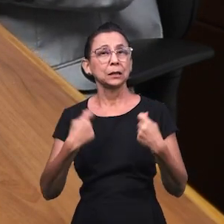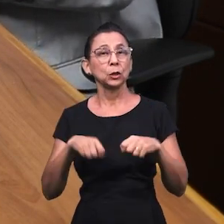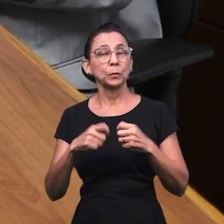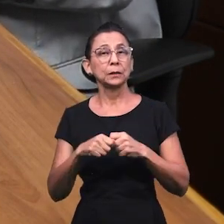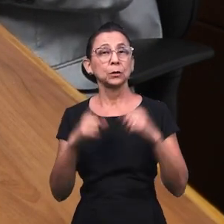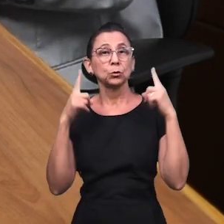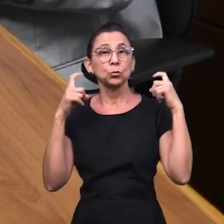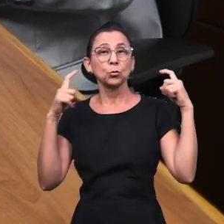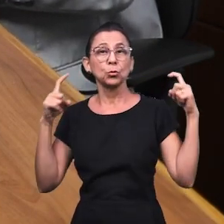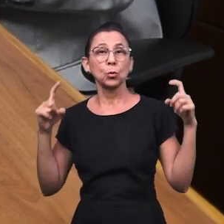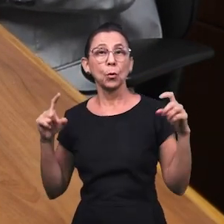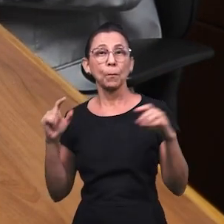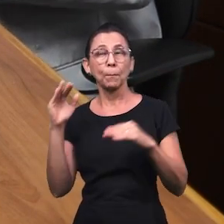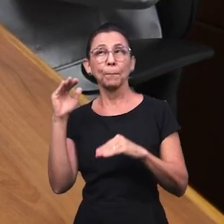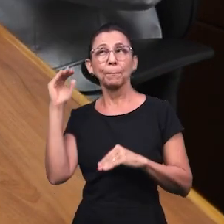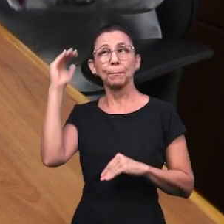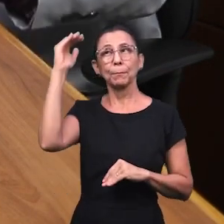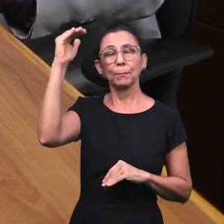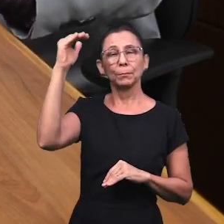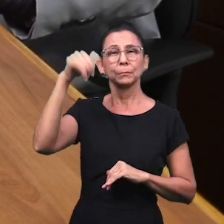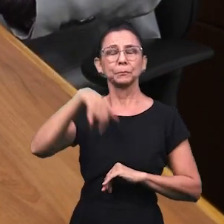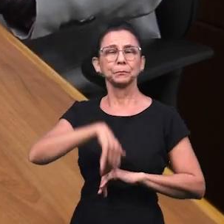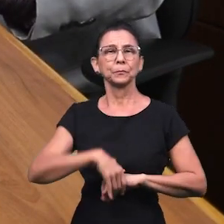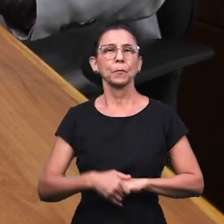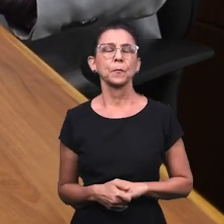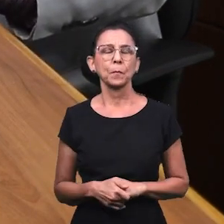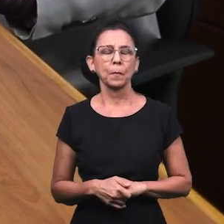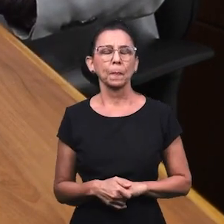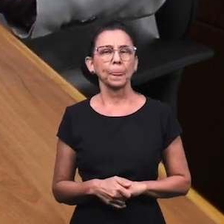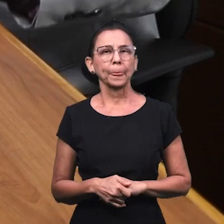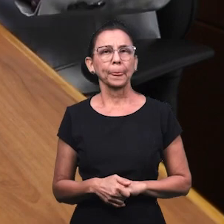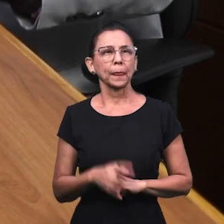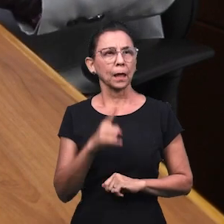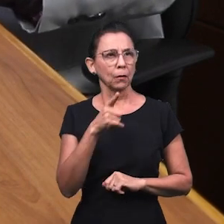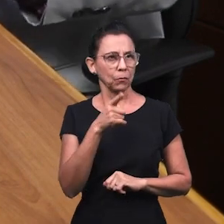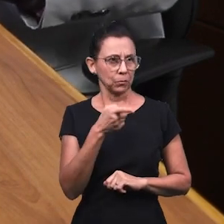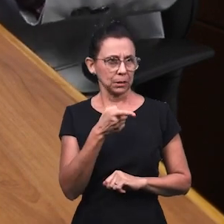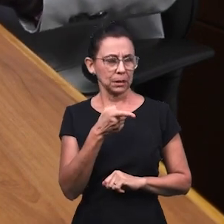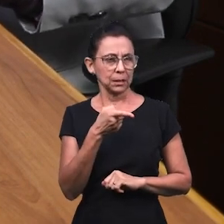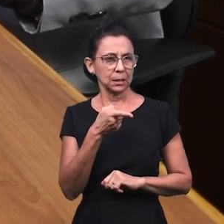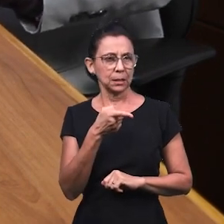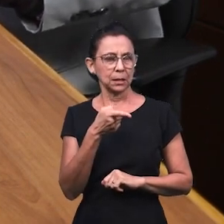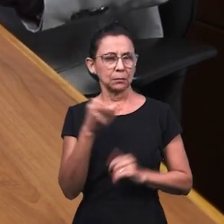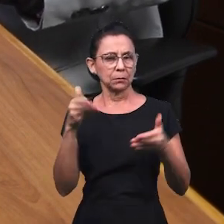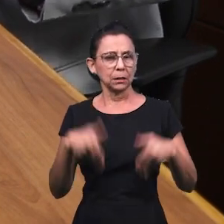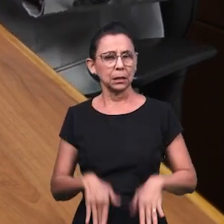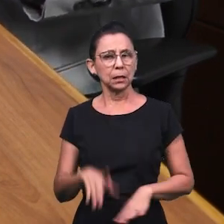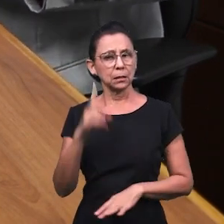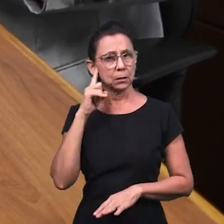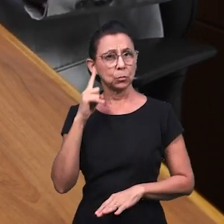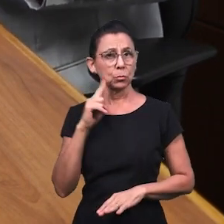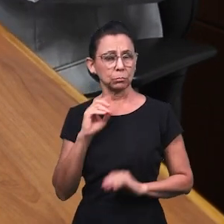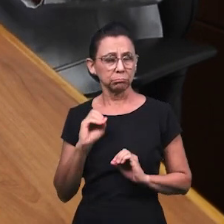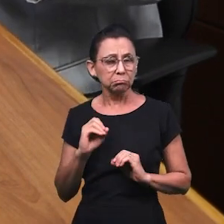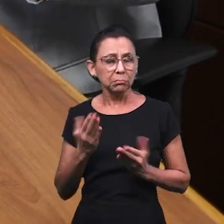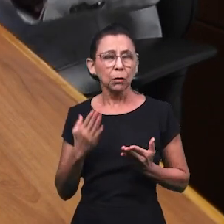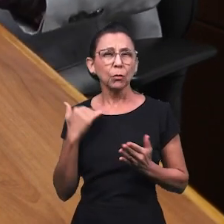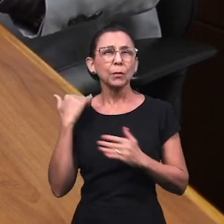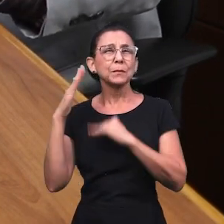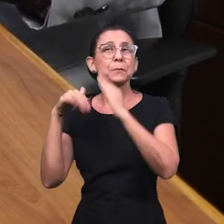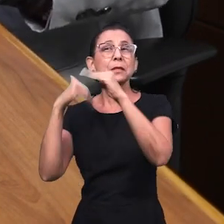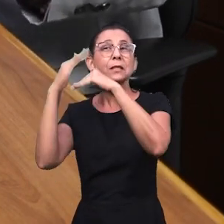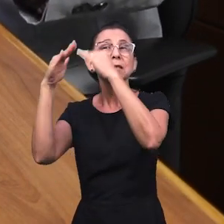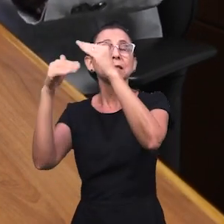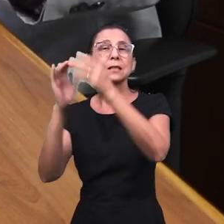Carlos, como é que você desenvolveu, já que você já nasceu sem ouvir, como você